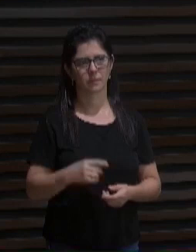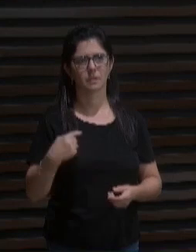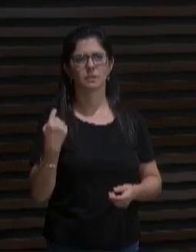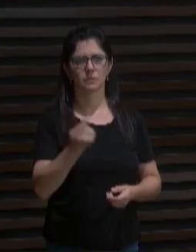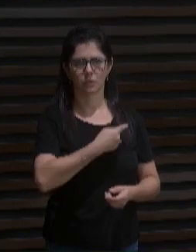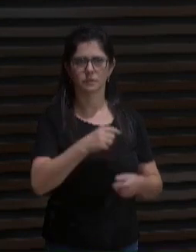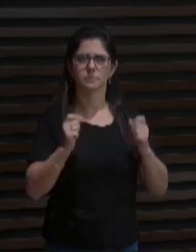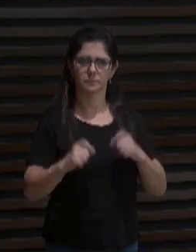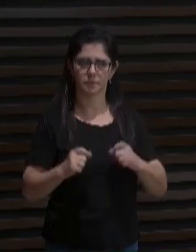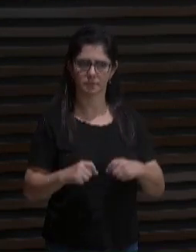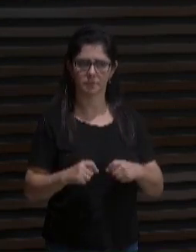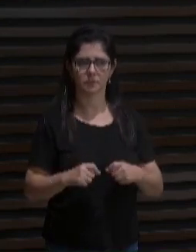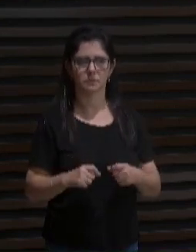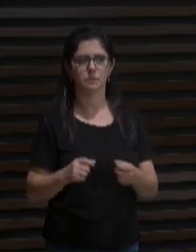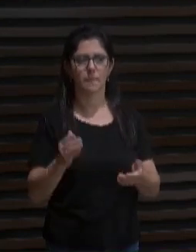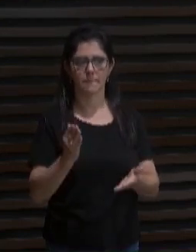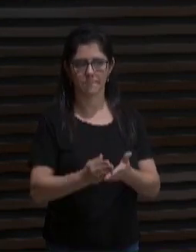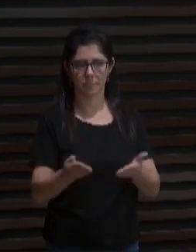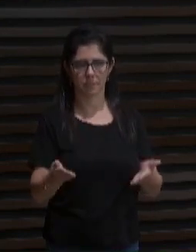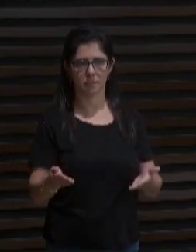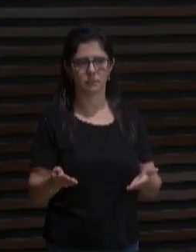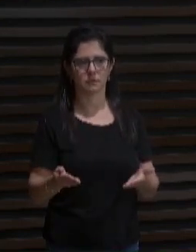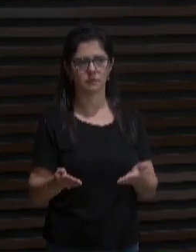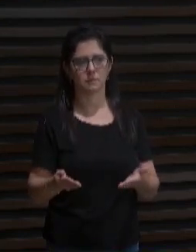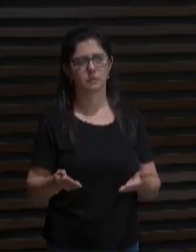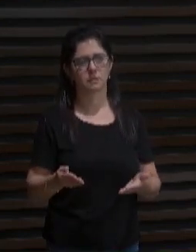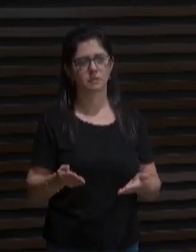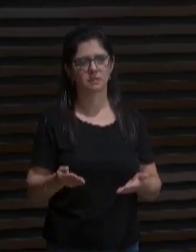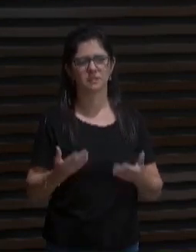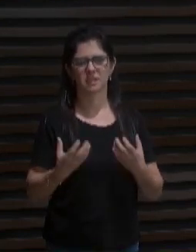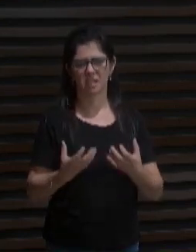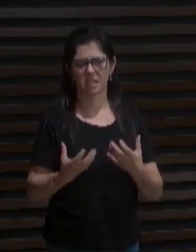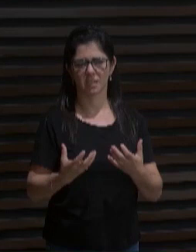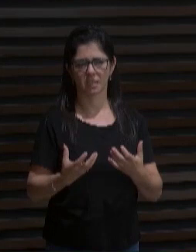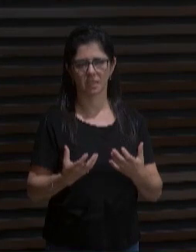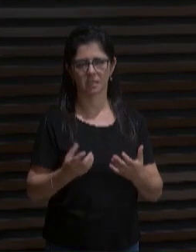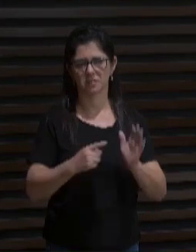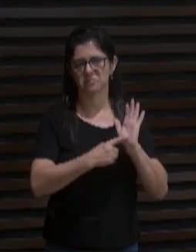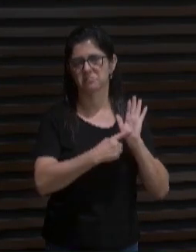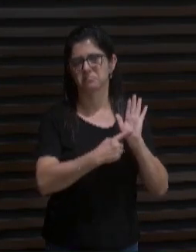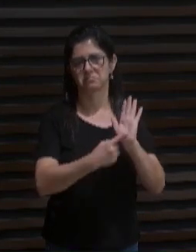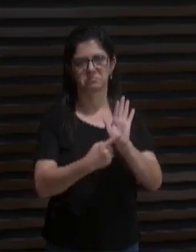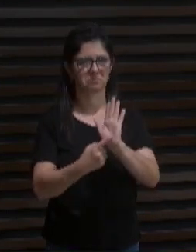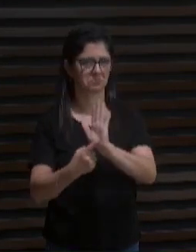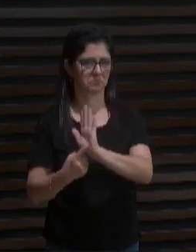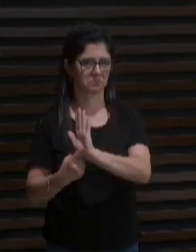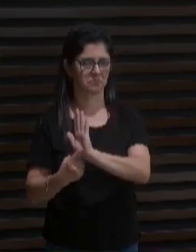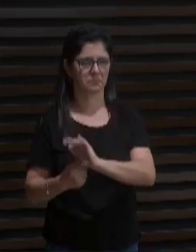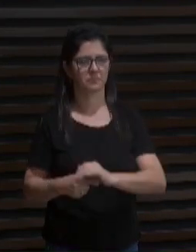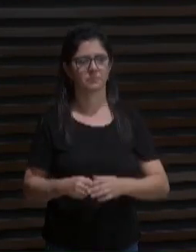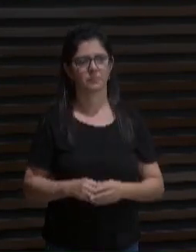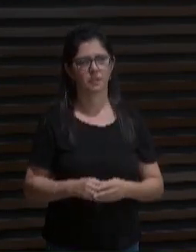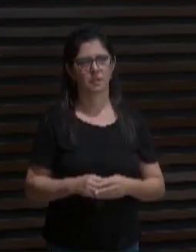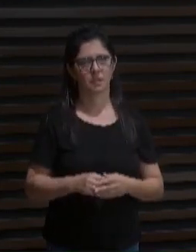parar de ficar chamando a atenção das nossas questões, porque muita gente fica